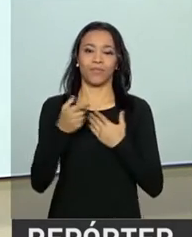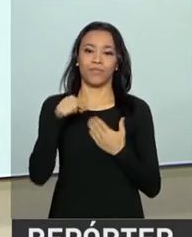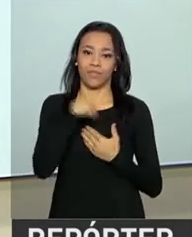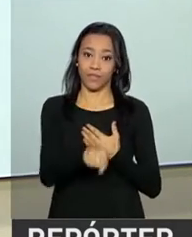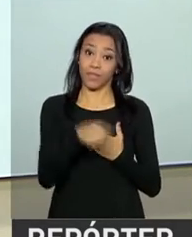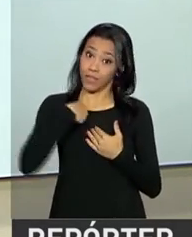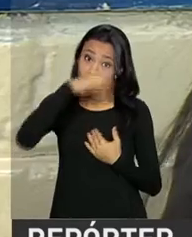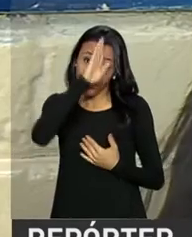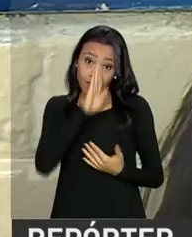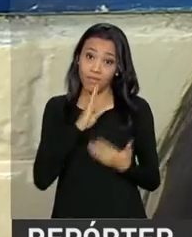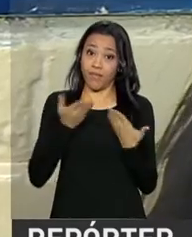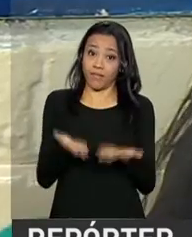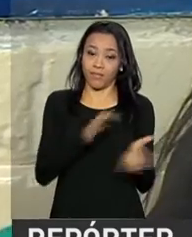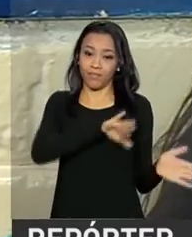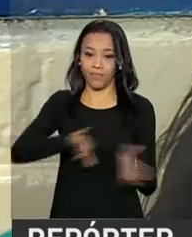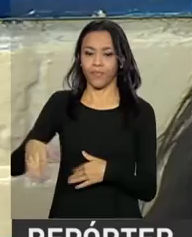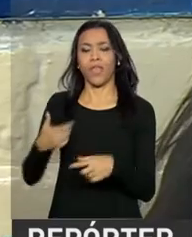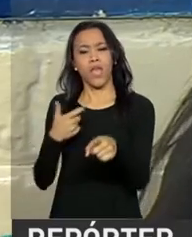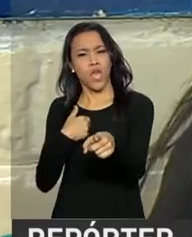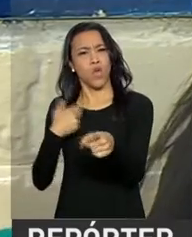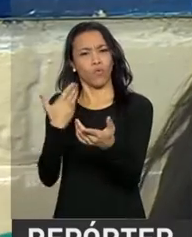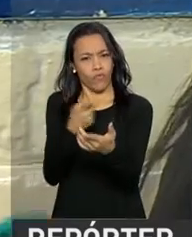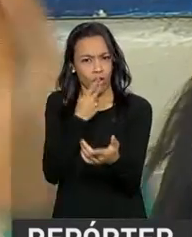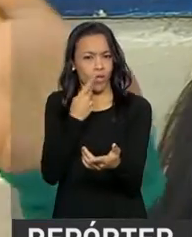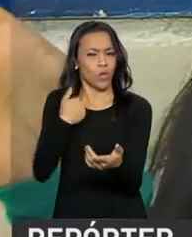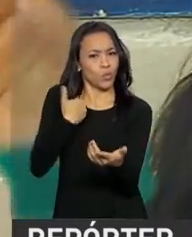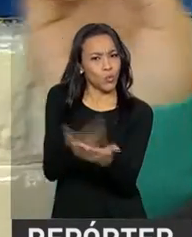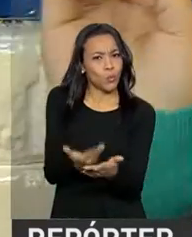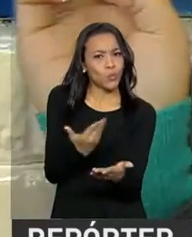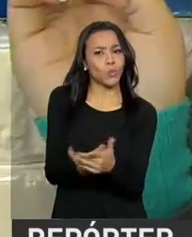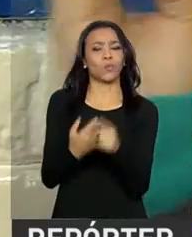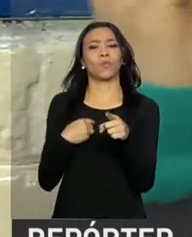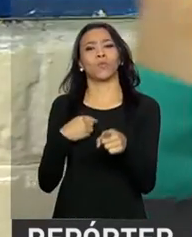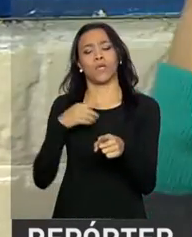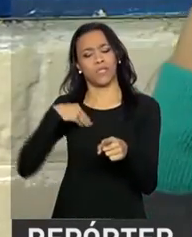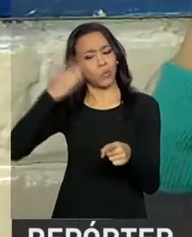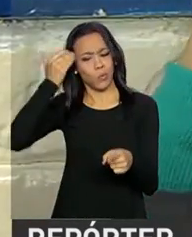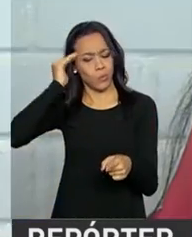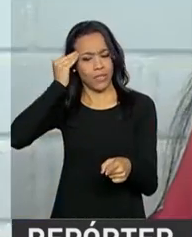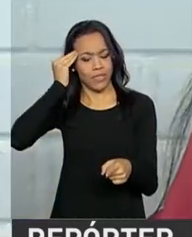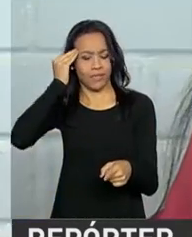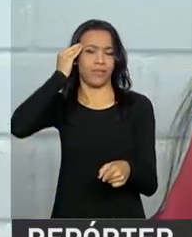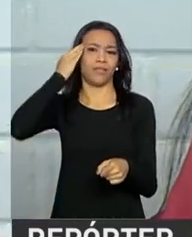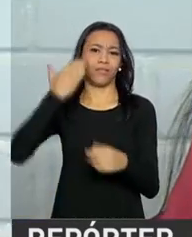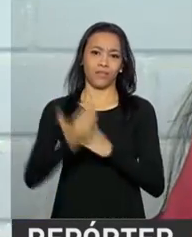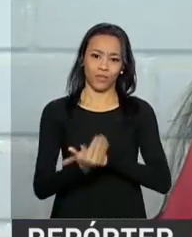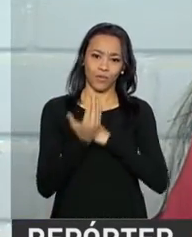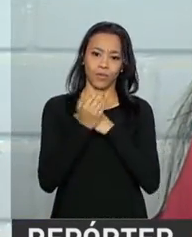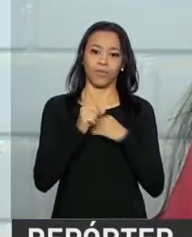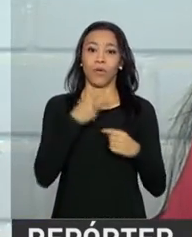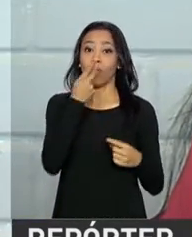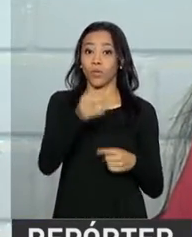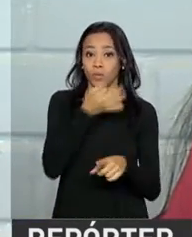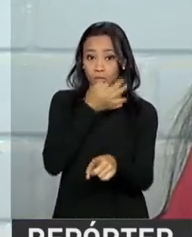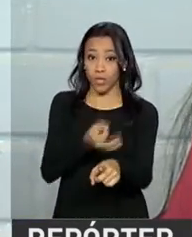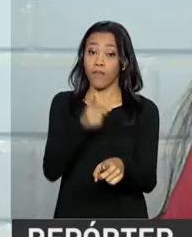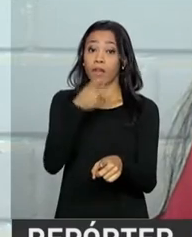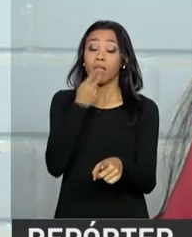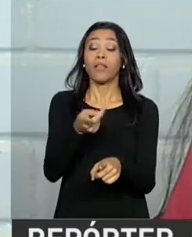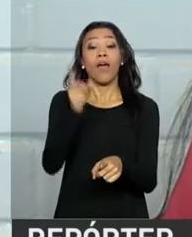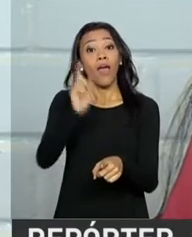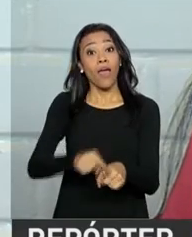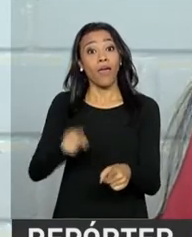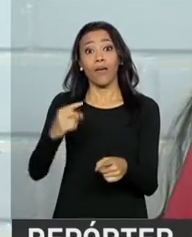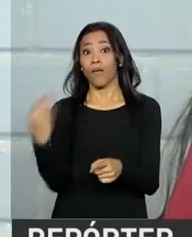porque é de graça é isto das vezes a revista matéria assim quando tem algo que eu não entendo que é primordial porque o livro didático